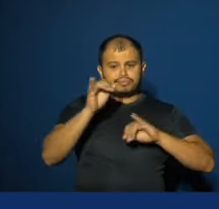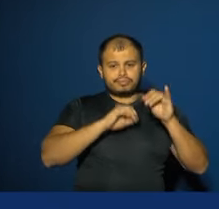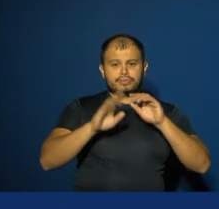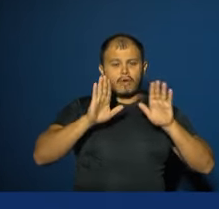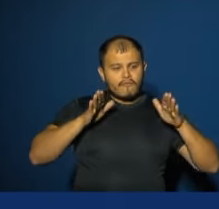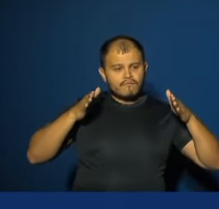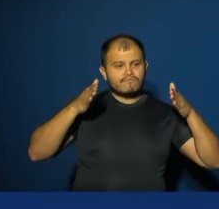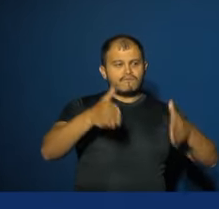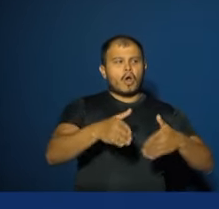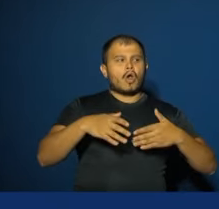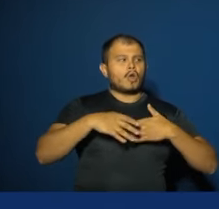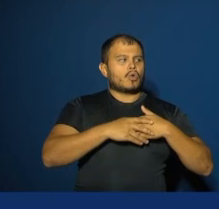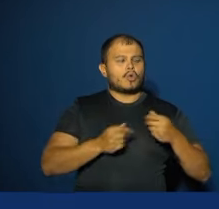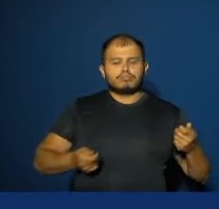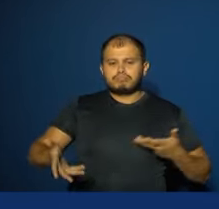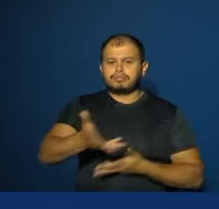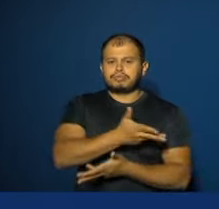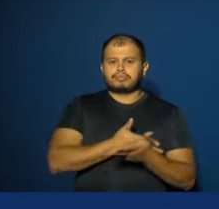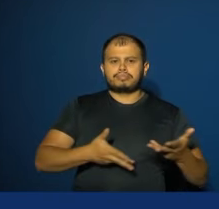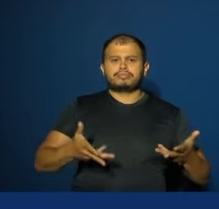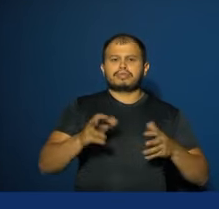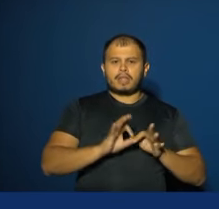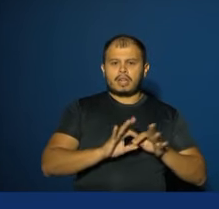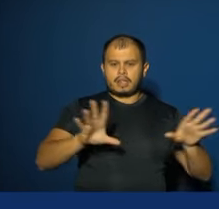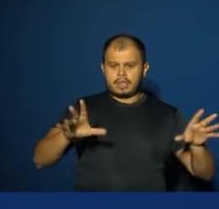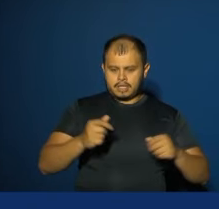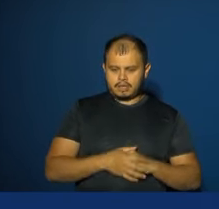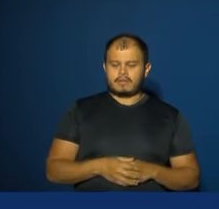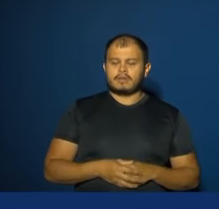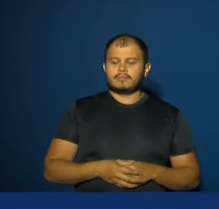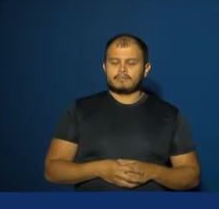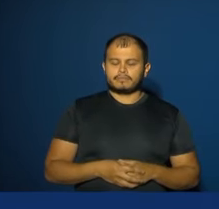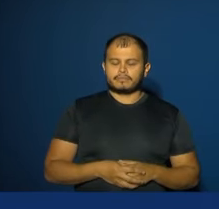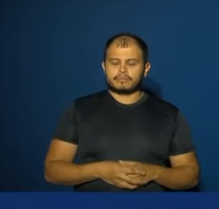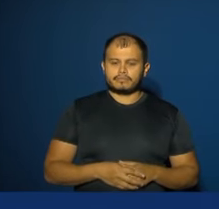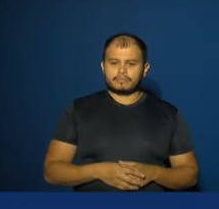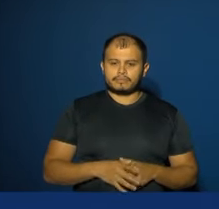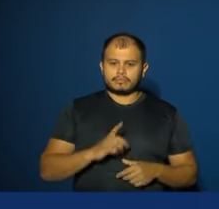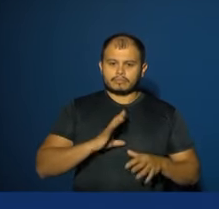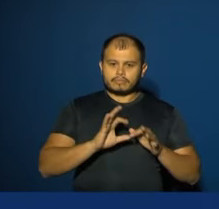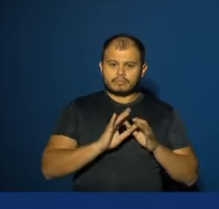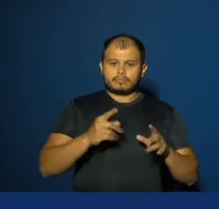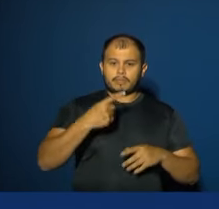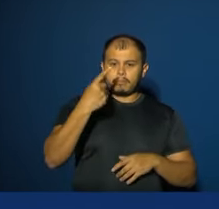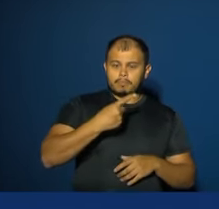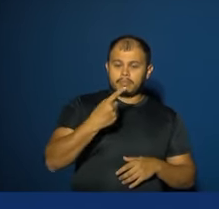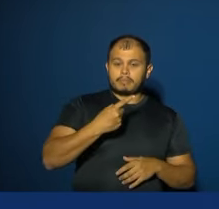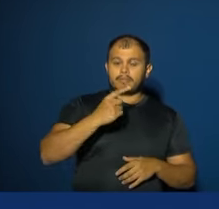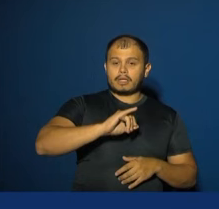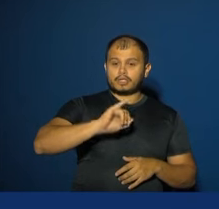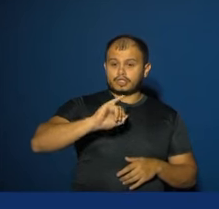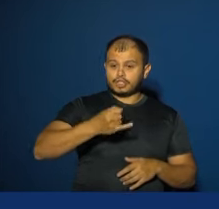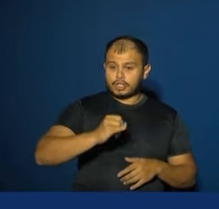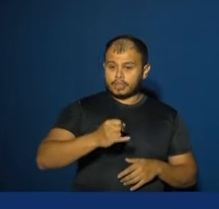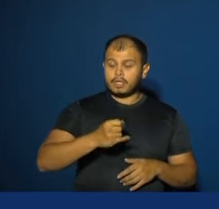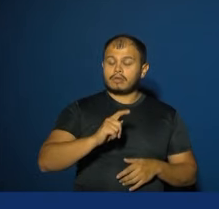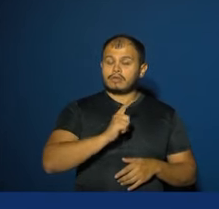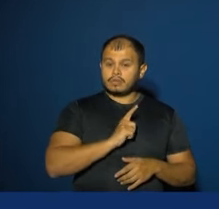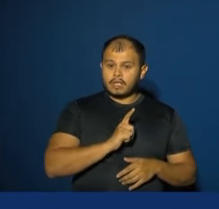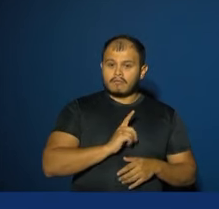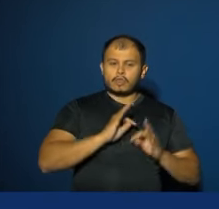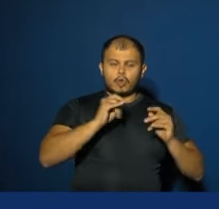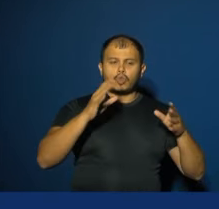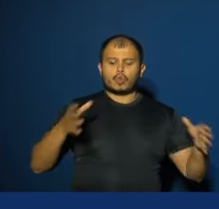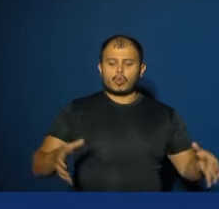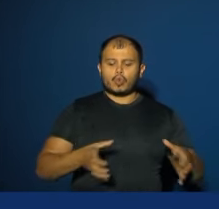dedicado ao mercado livre. E, com a liberalização iniciada no dia 1º de janeiro, todos os consumidores do Grupo